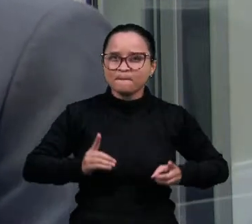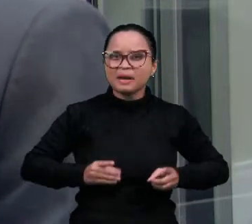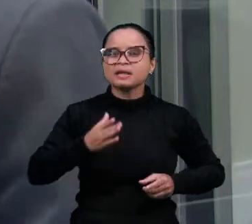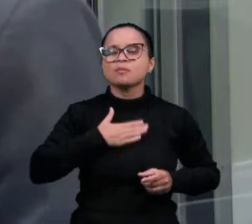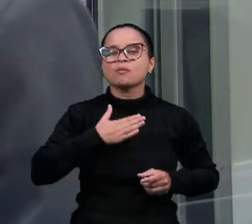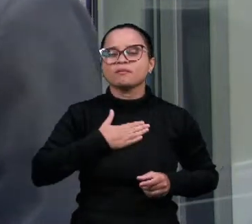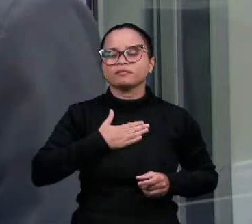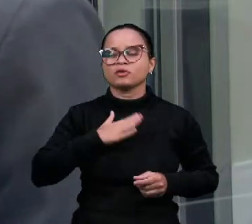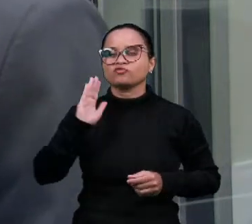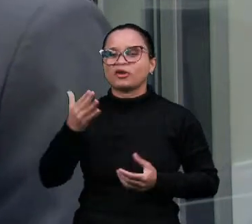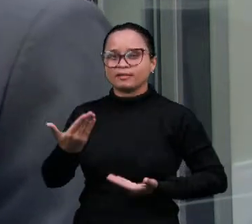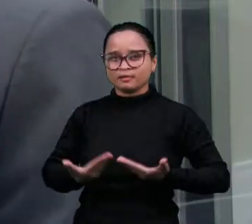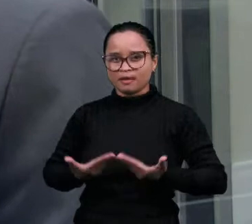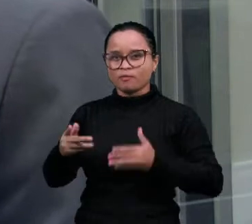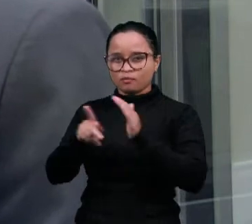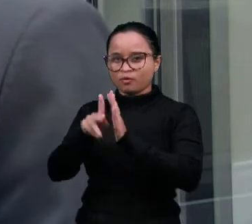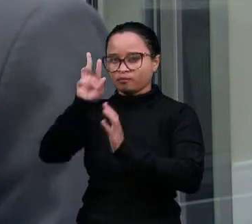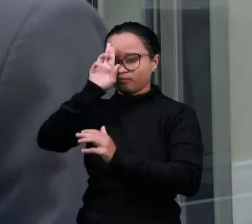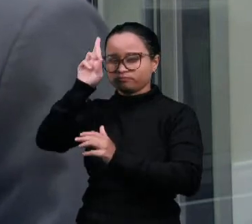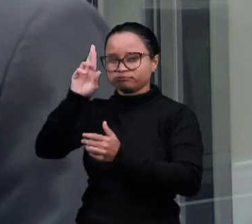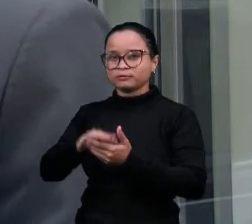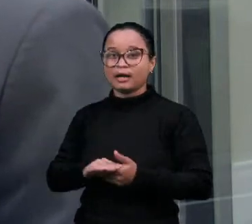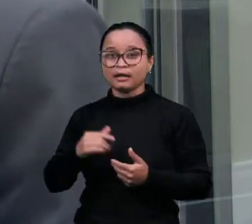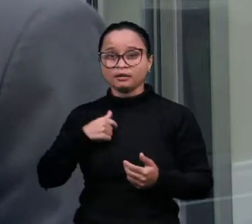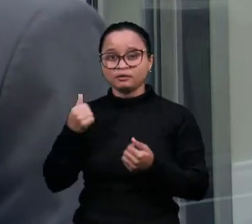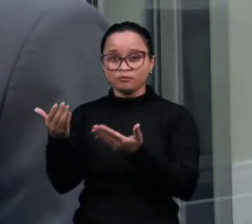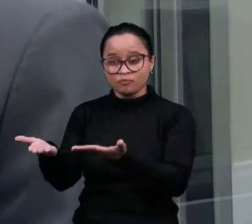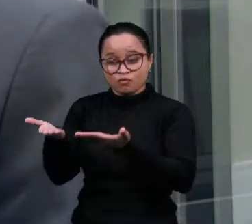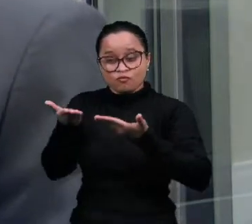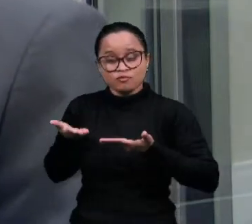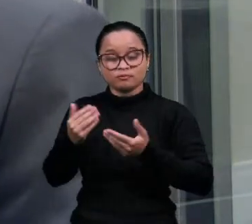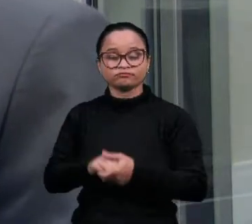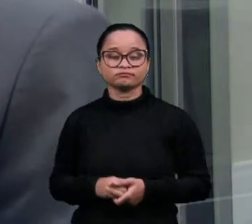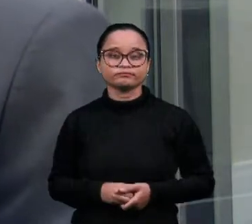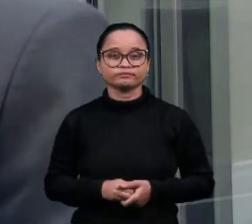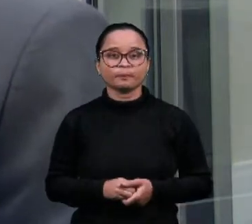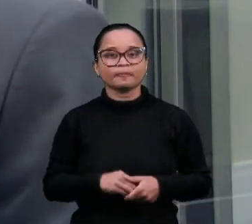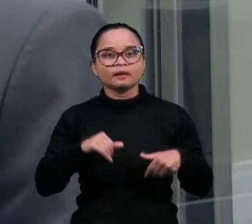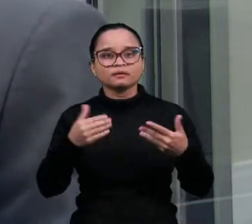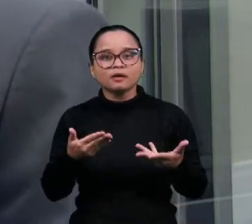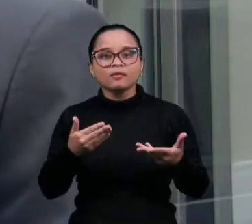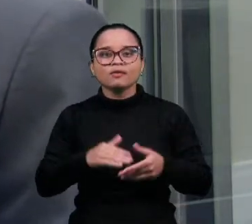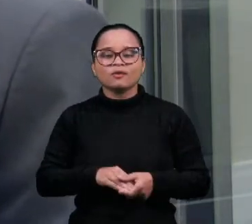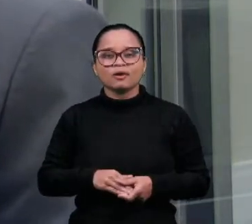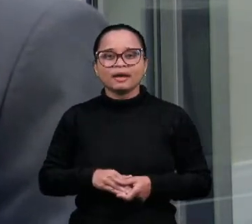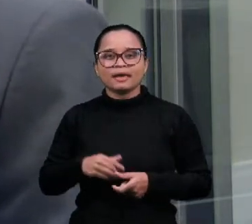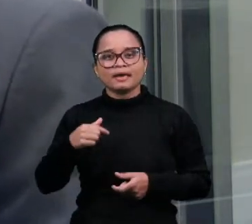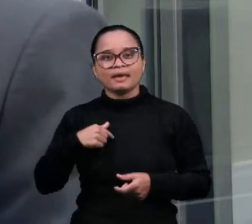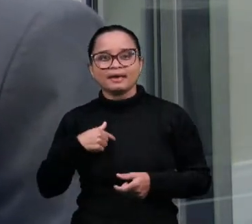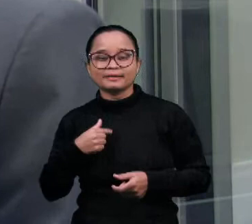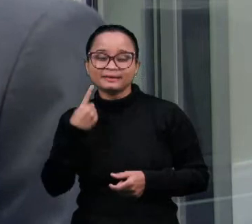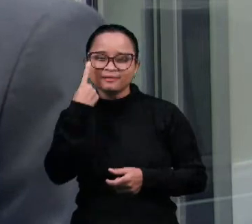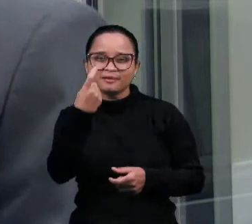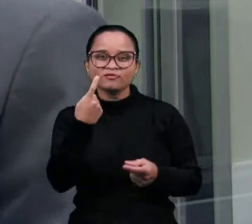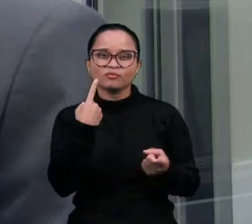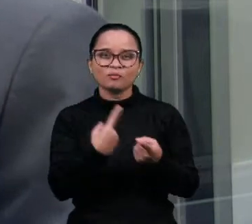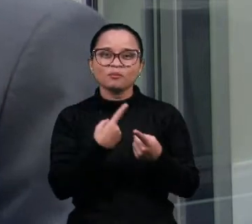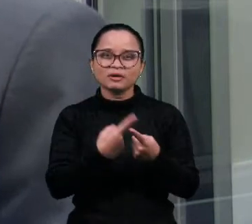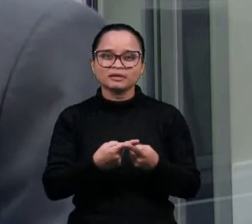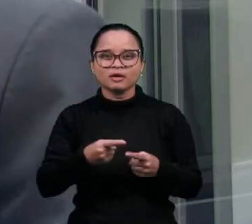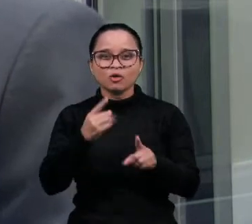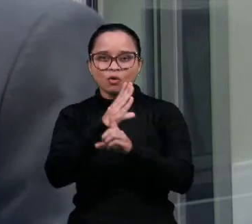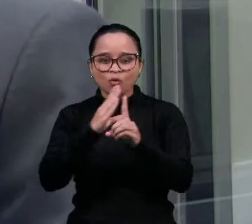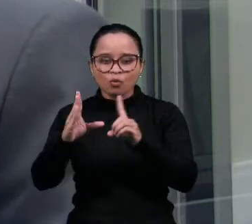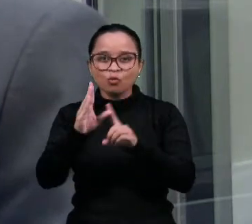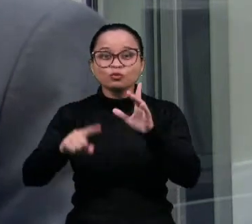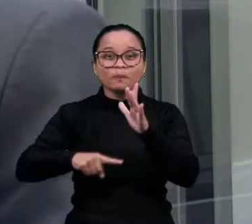Senhor, e fui convidado e, curiosamente, o primeiro culto que eu assisti foi uma reunião de